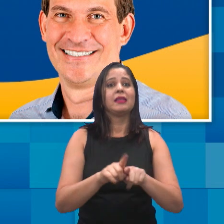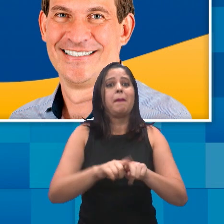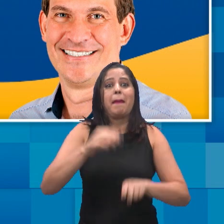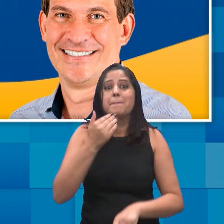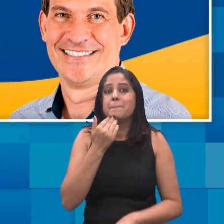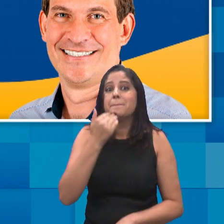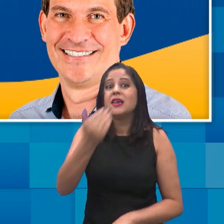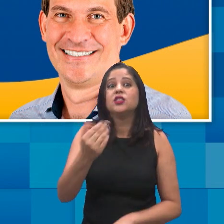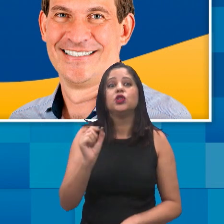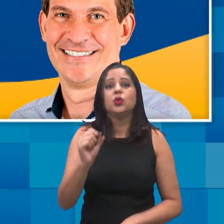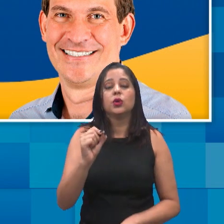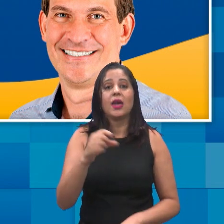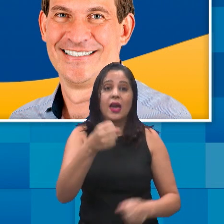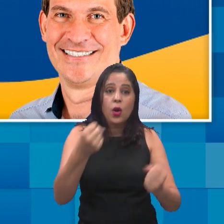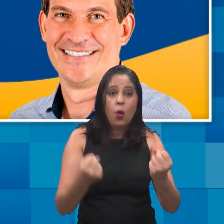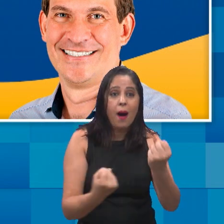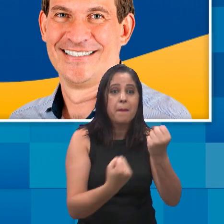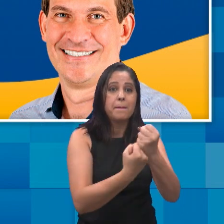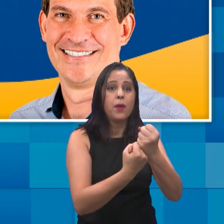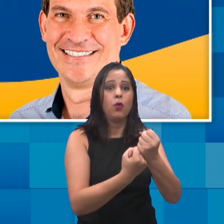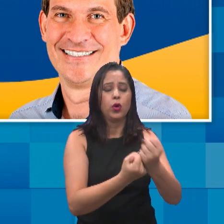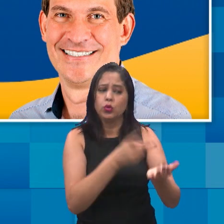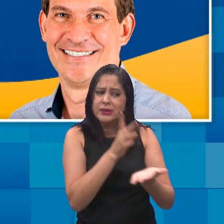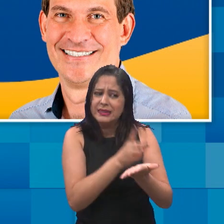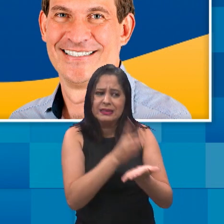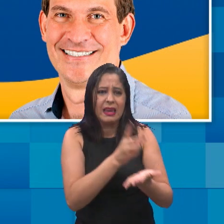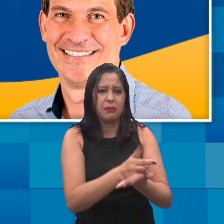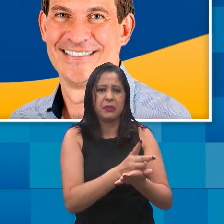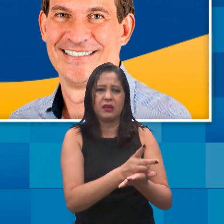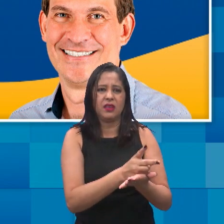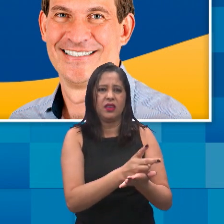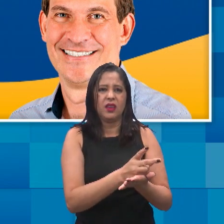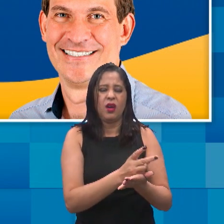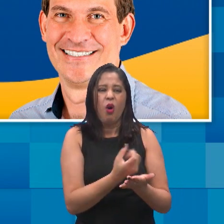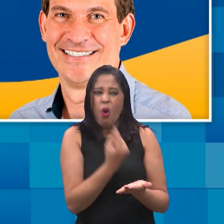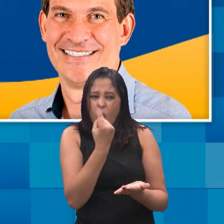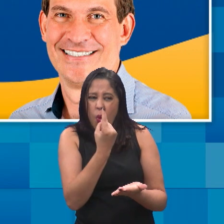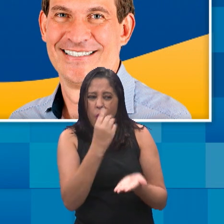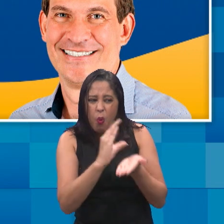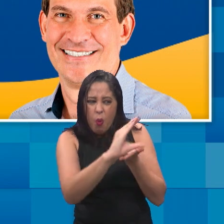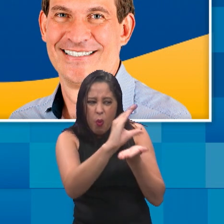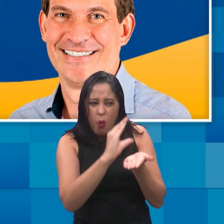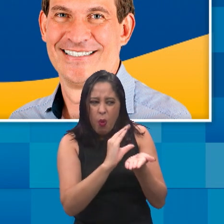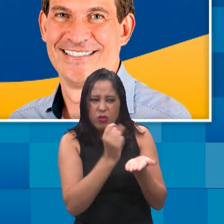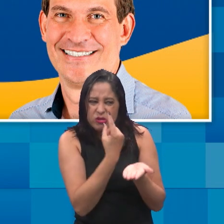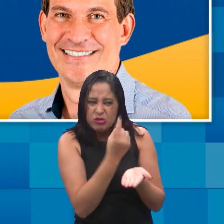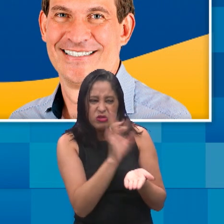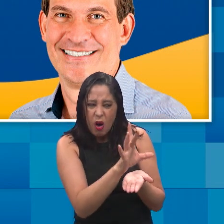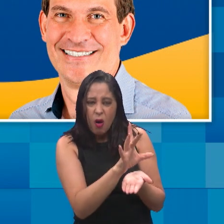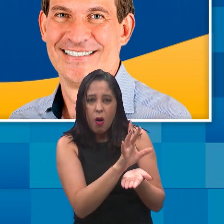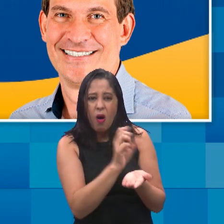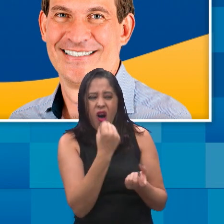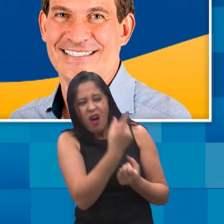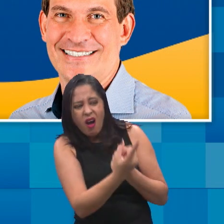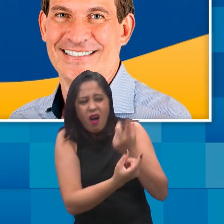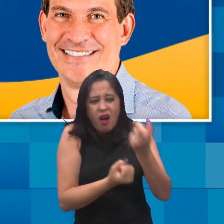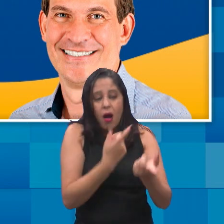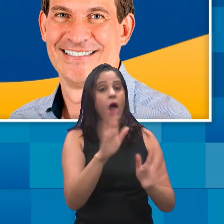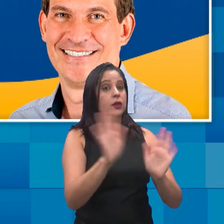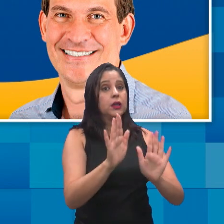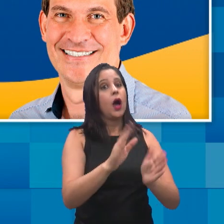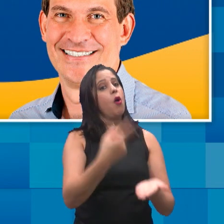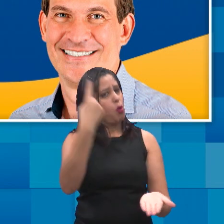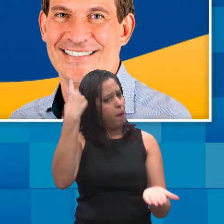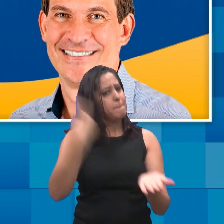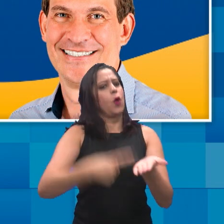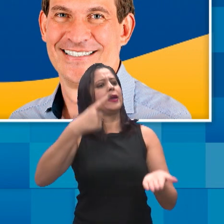Que esse apoio ele fosse constante, que não fosse uma emenda só, uma emenda esporádica, mas também fechamos com